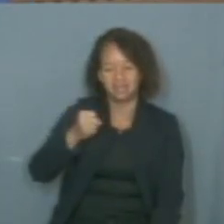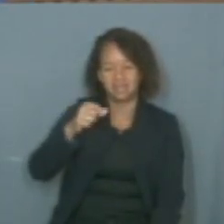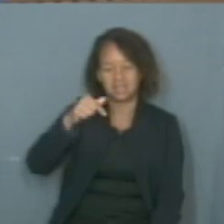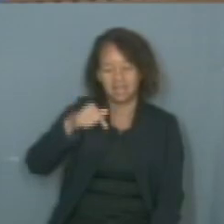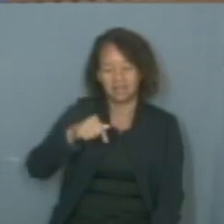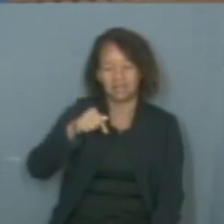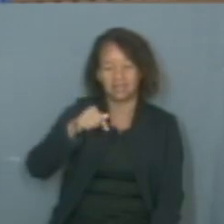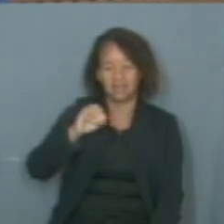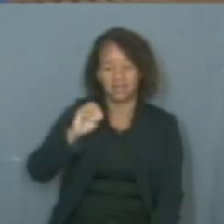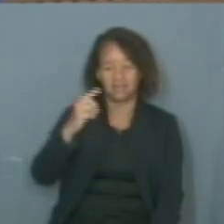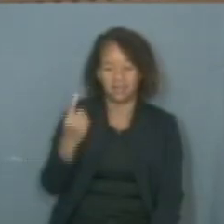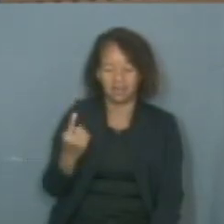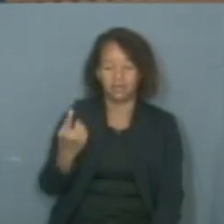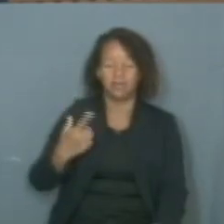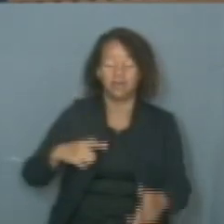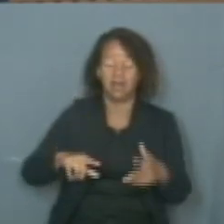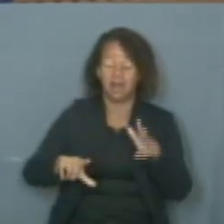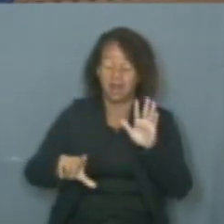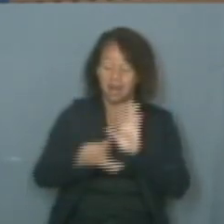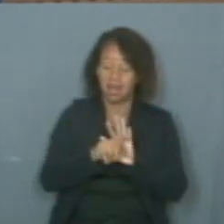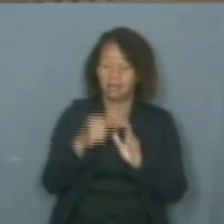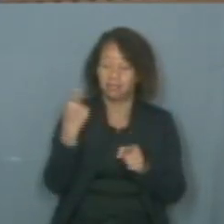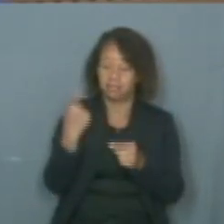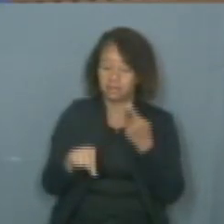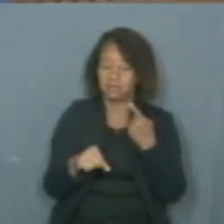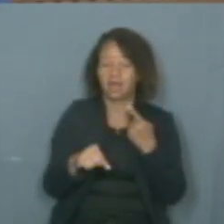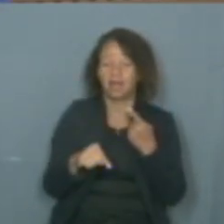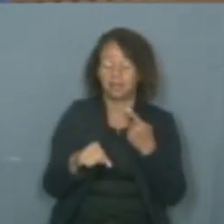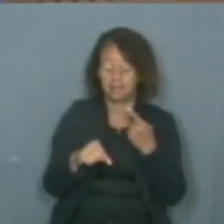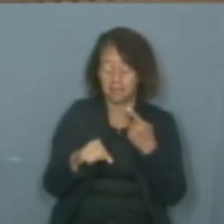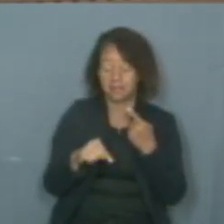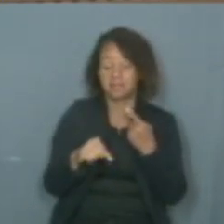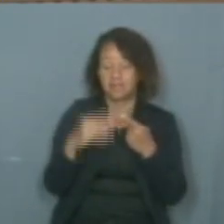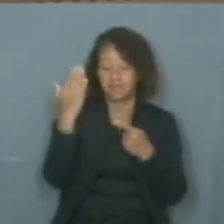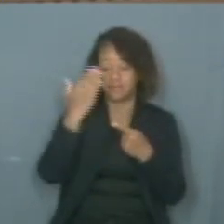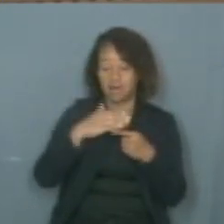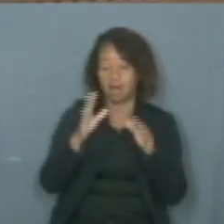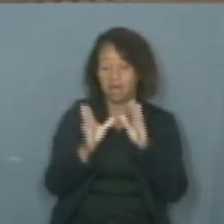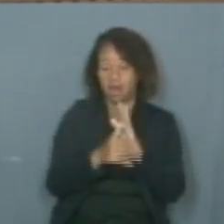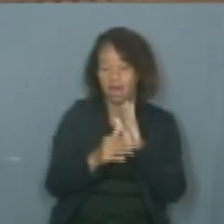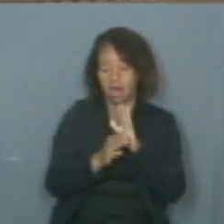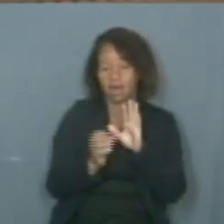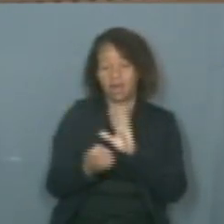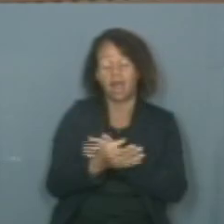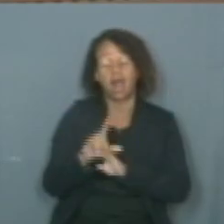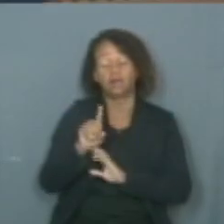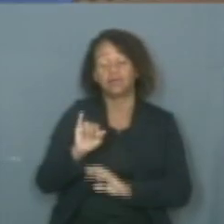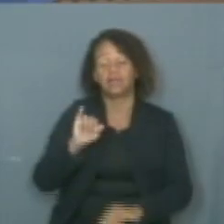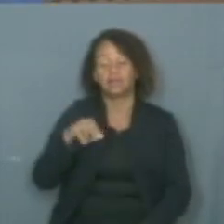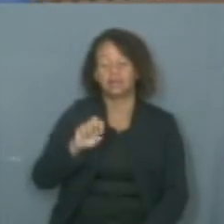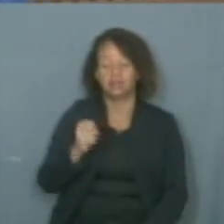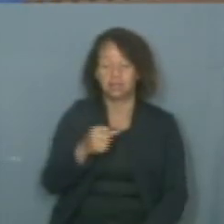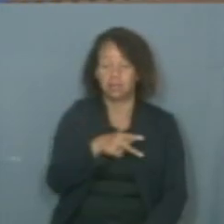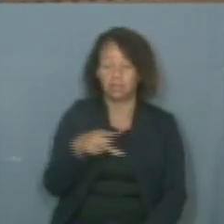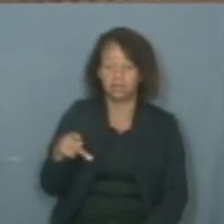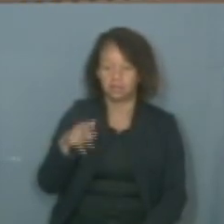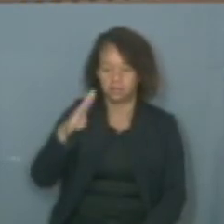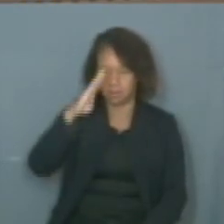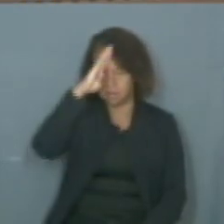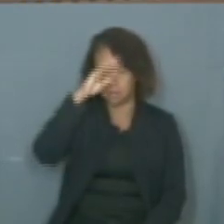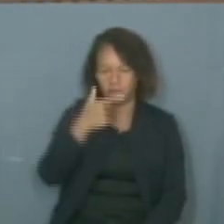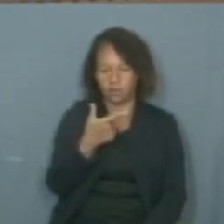871, lei que combate as fraudes previdenciárias, sancionada por quem? Presidente